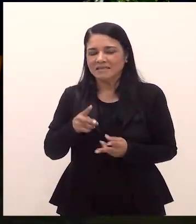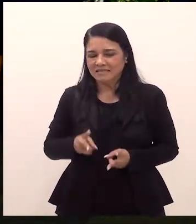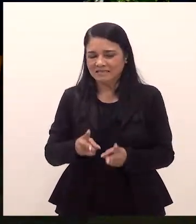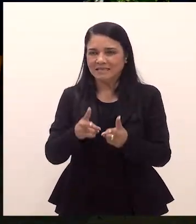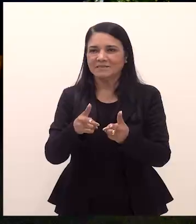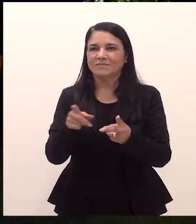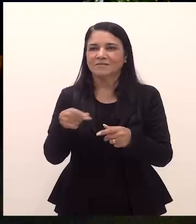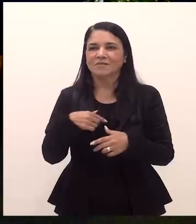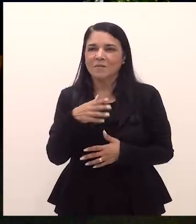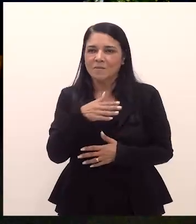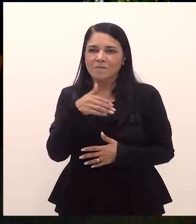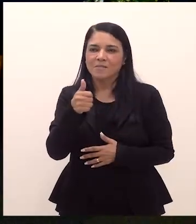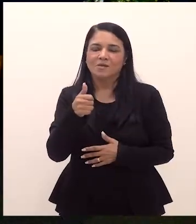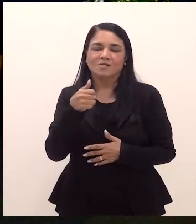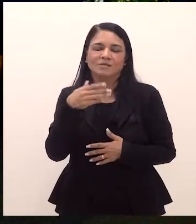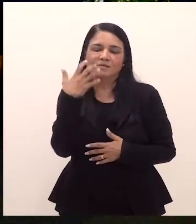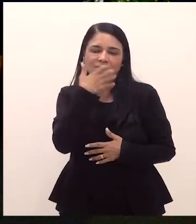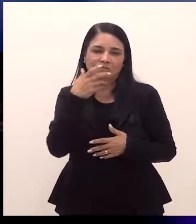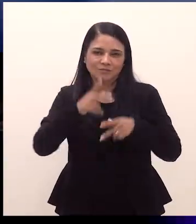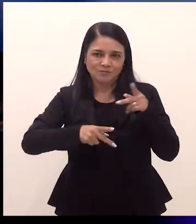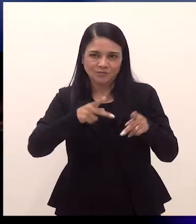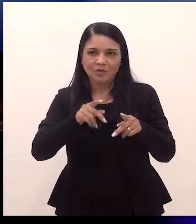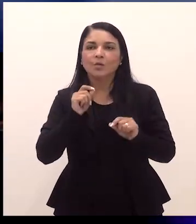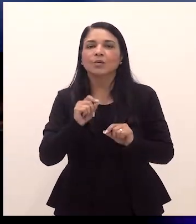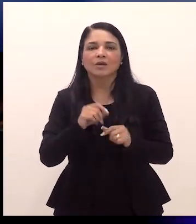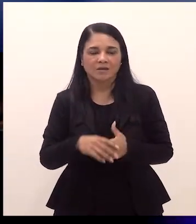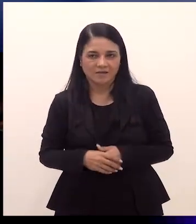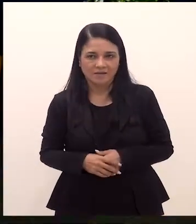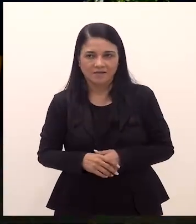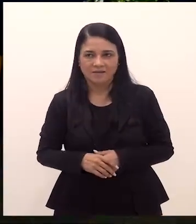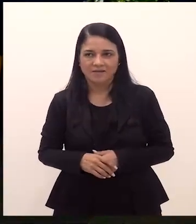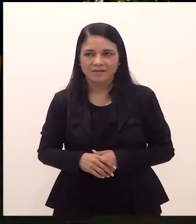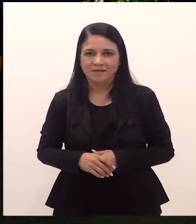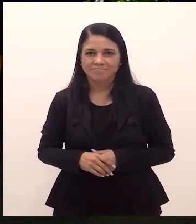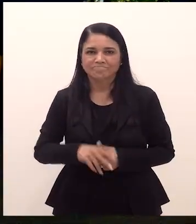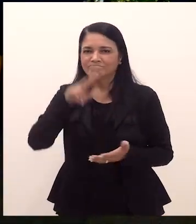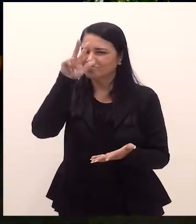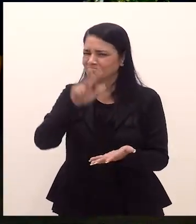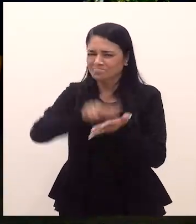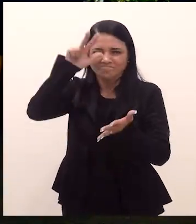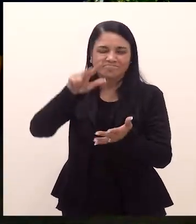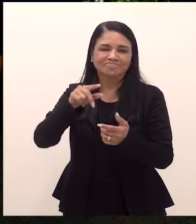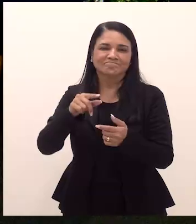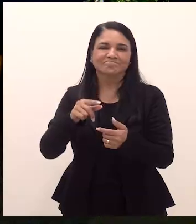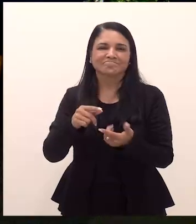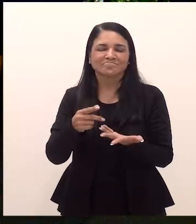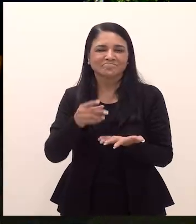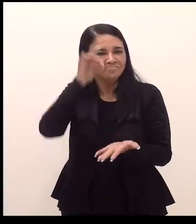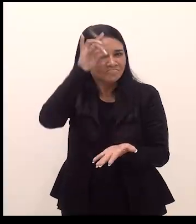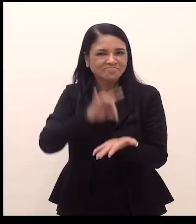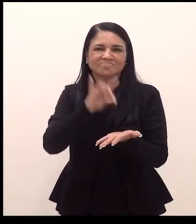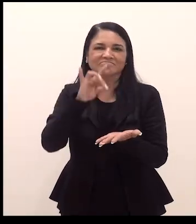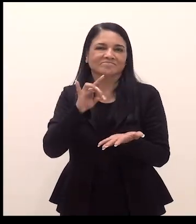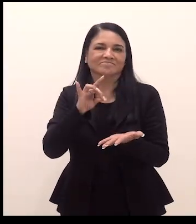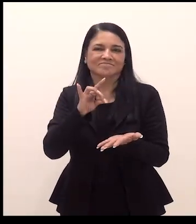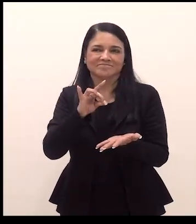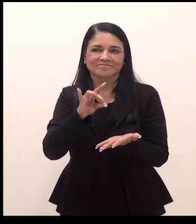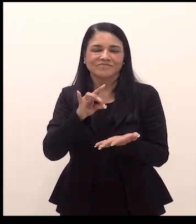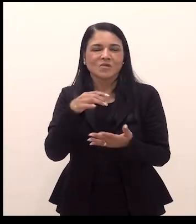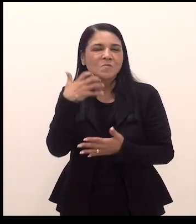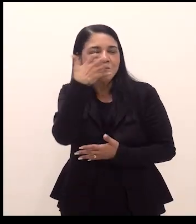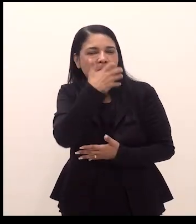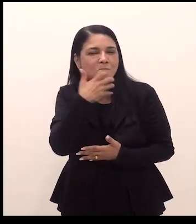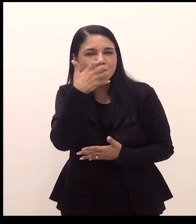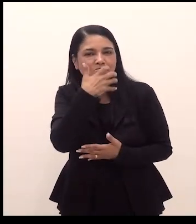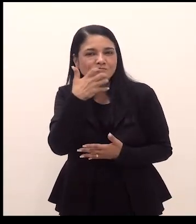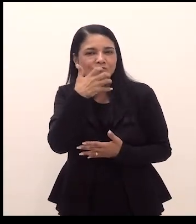então em breve. Marisa tá sempre no topo. O melhor da música popular brasileira é o quê? A autenticidade.